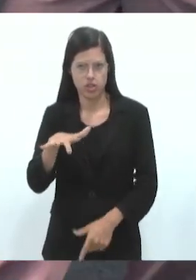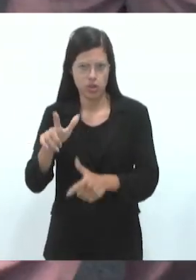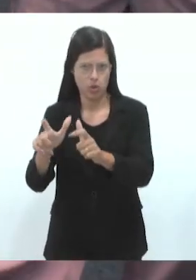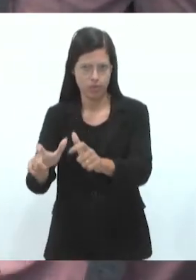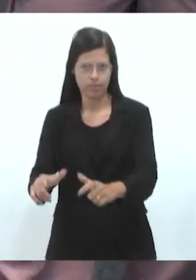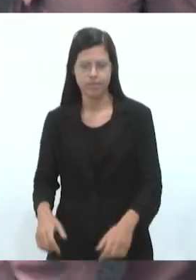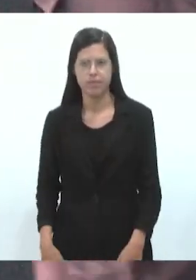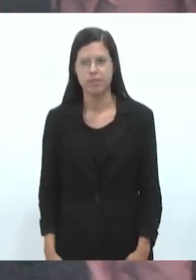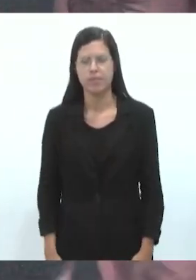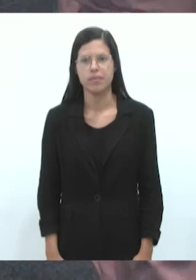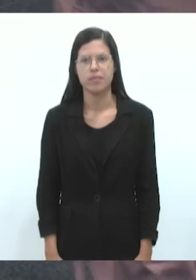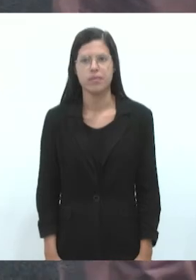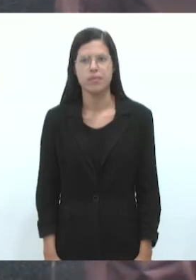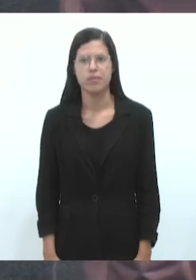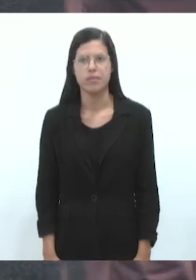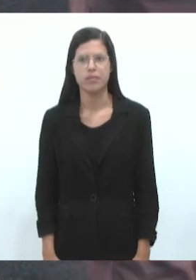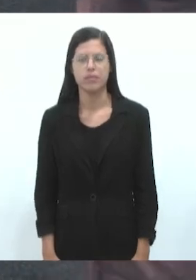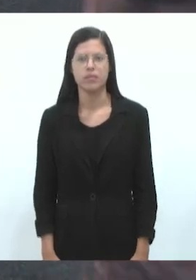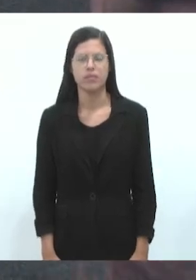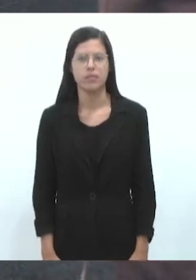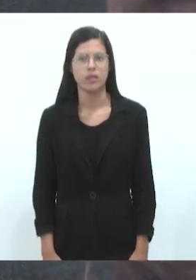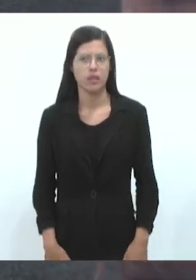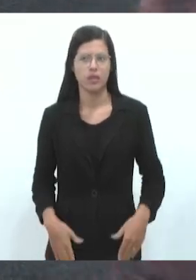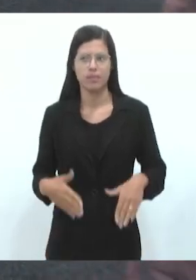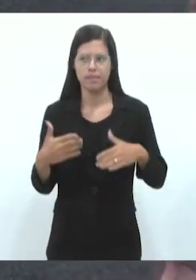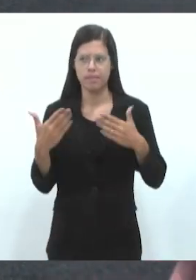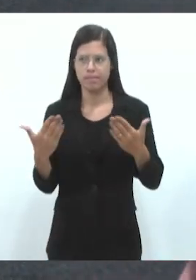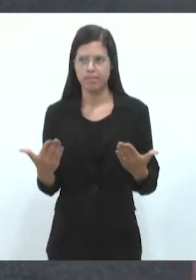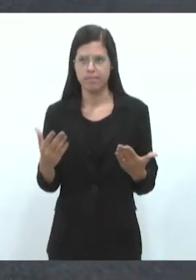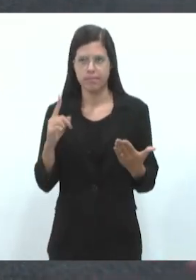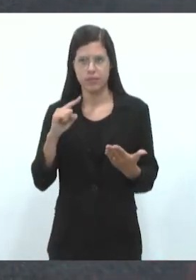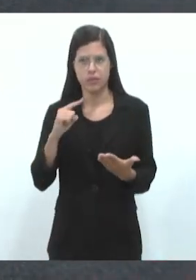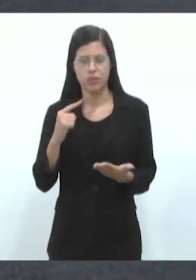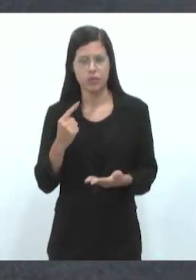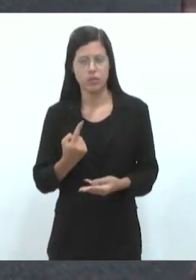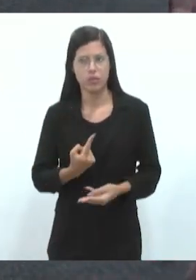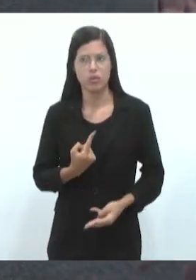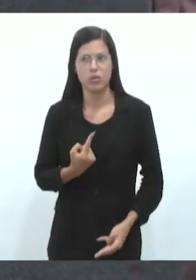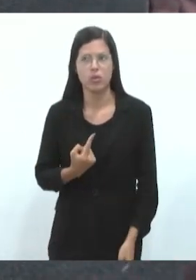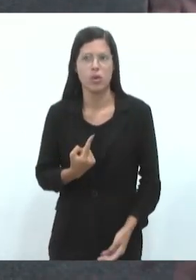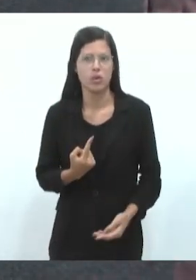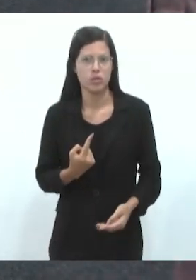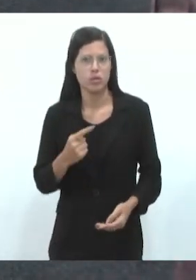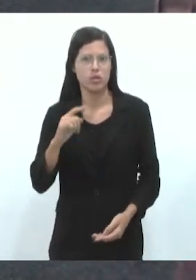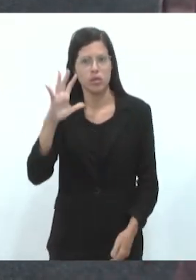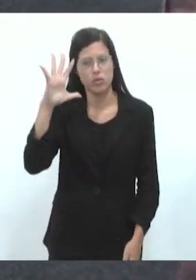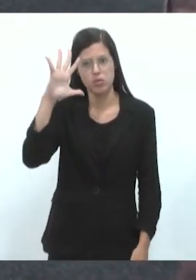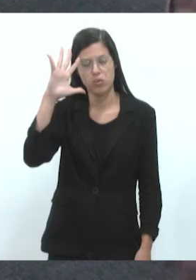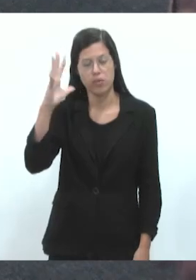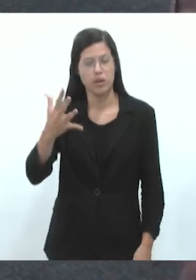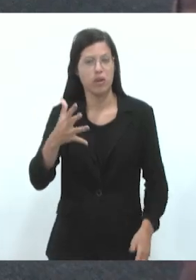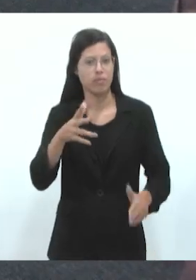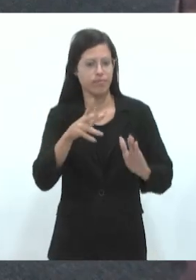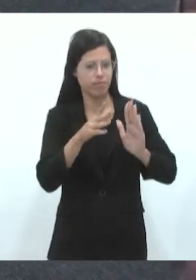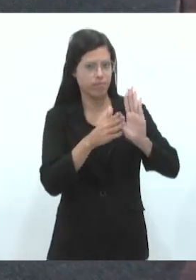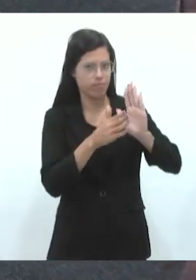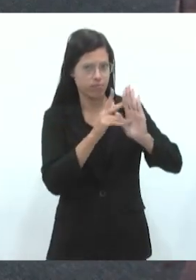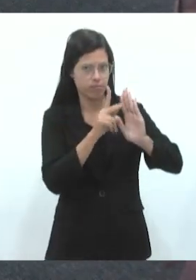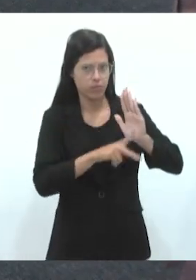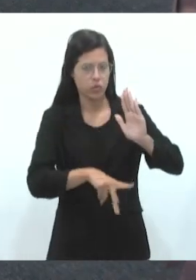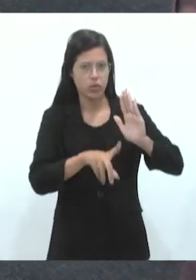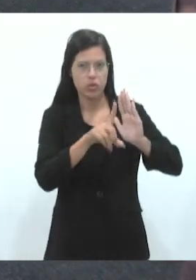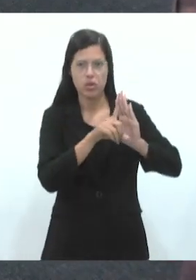do Sul. Então, provavelmente, nós resolveremos com esse projeto de lei problemas